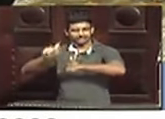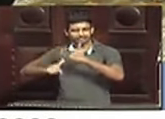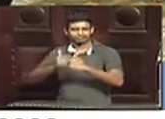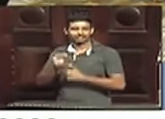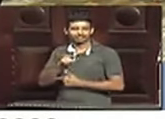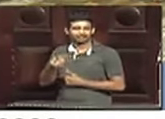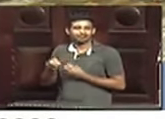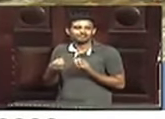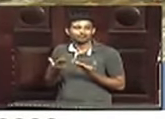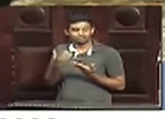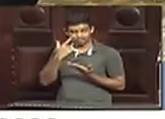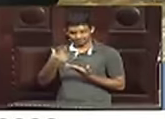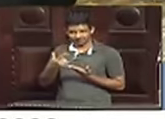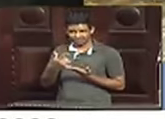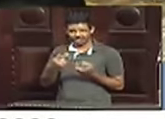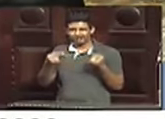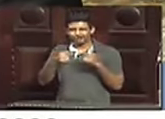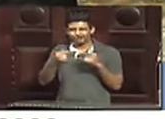com um uniforme de trabalho